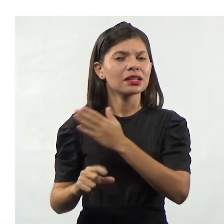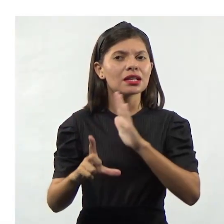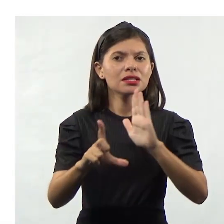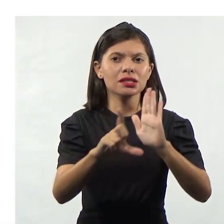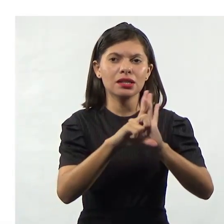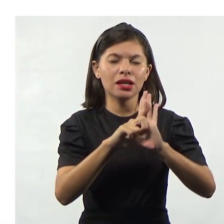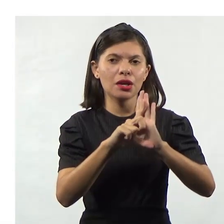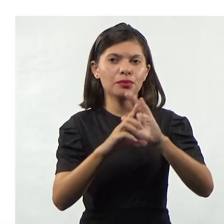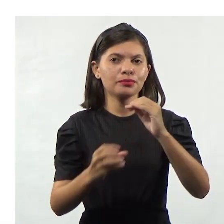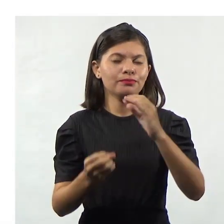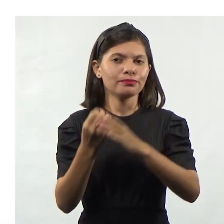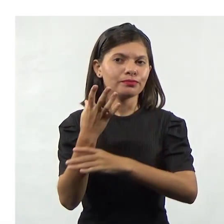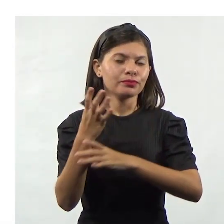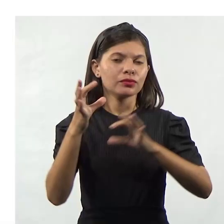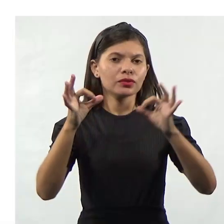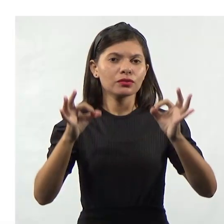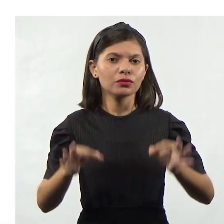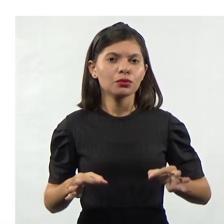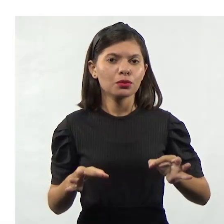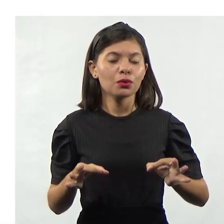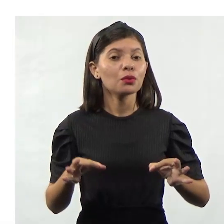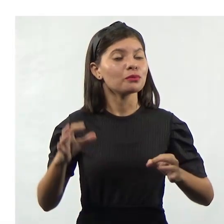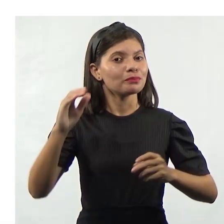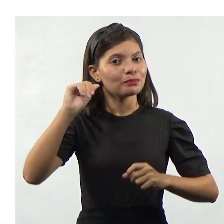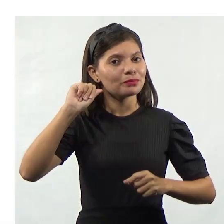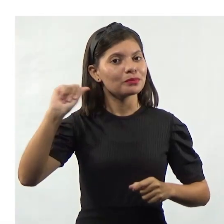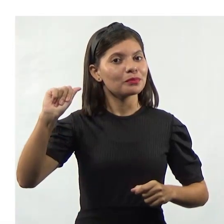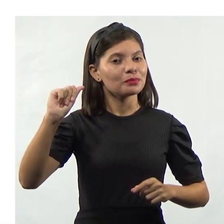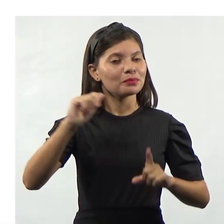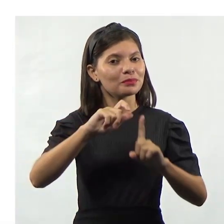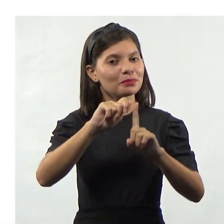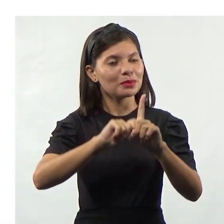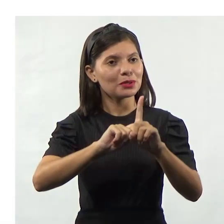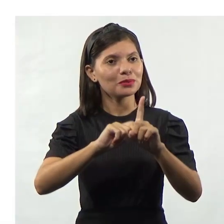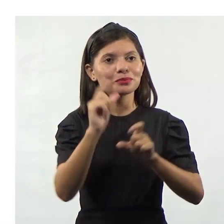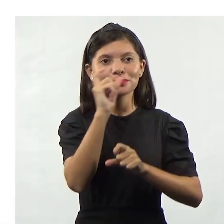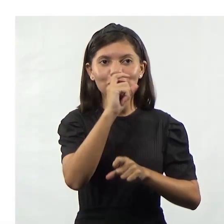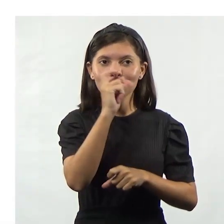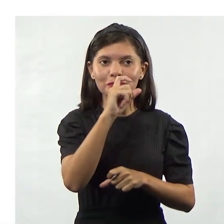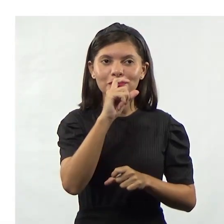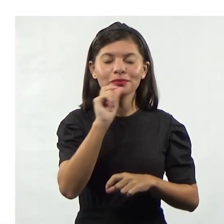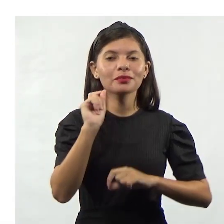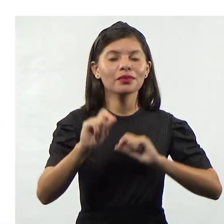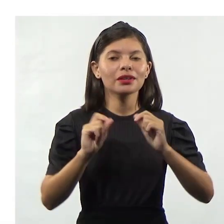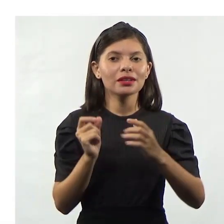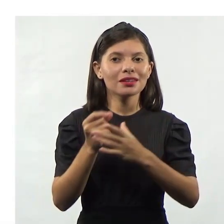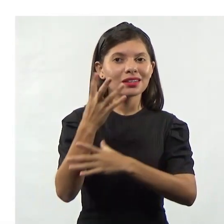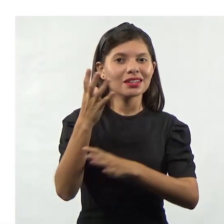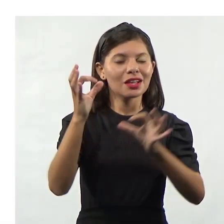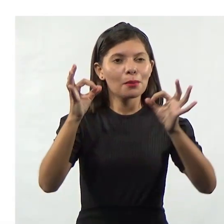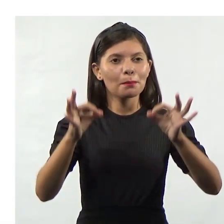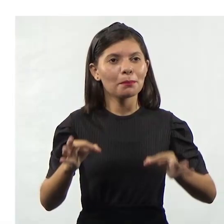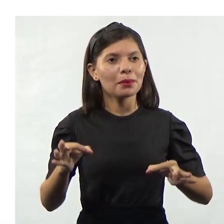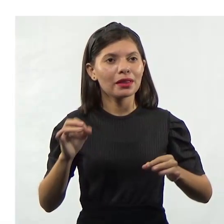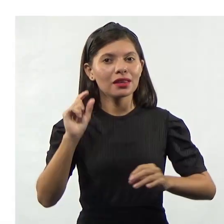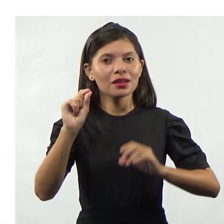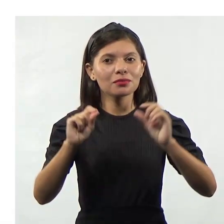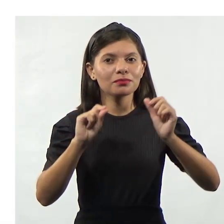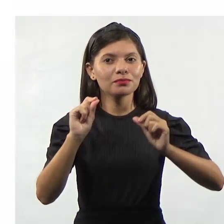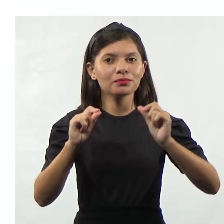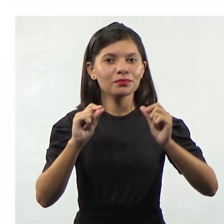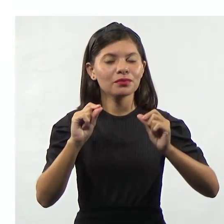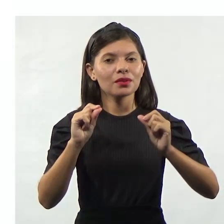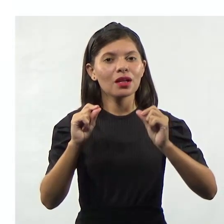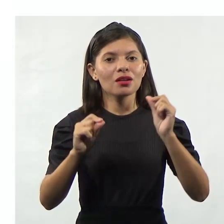em vigor desde 2021, desde 1º de abril, dia da mentira, e que ela vai ter vigência plena a